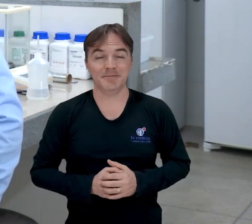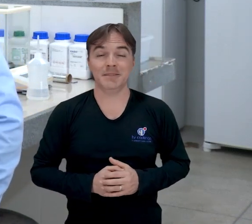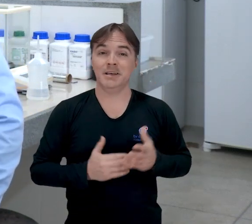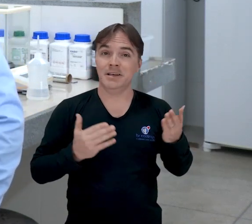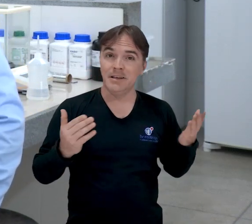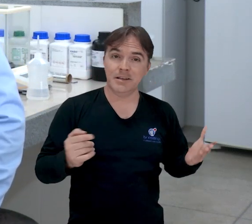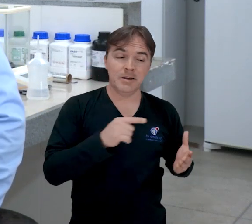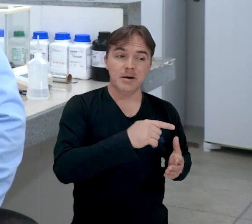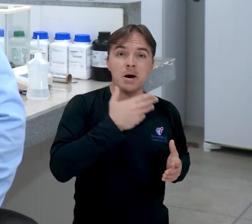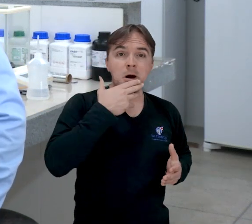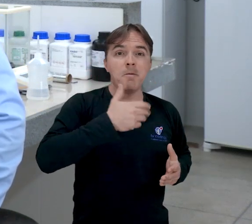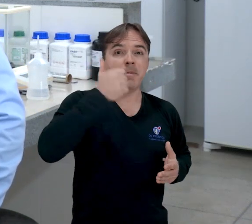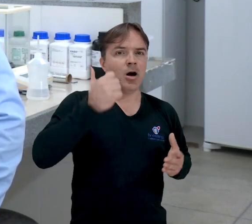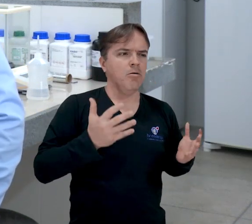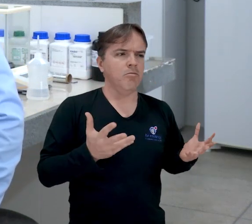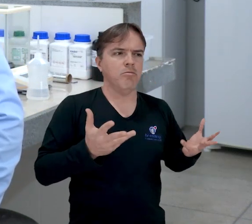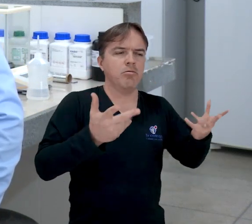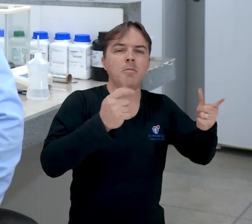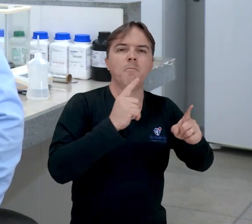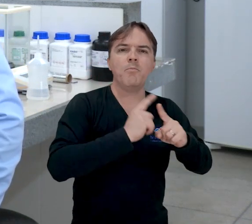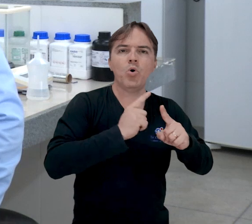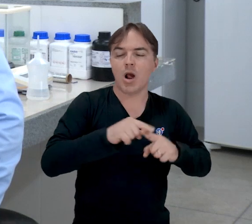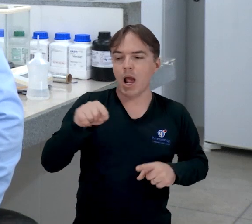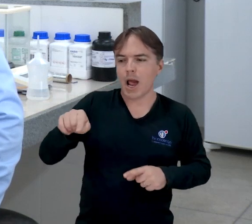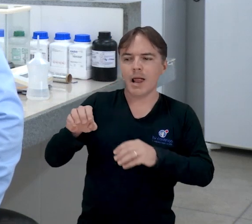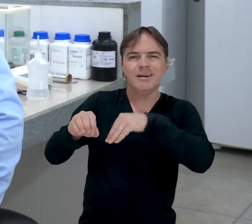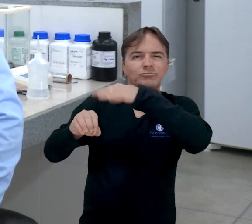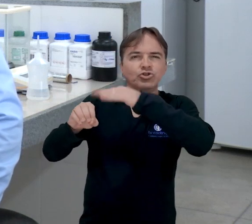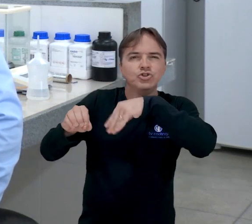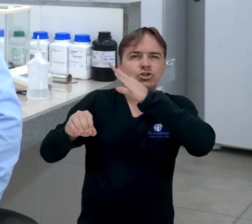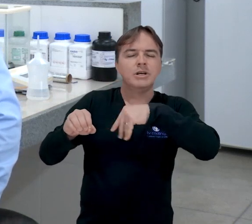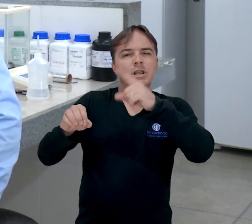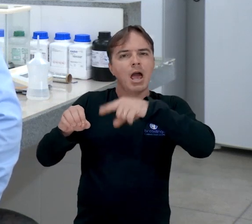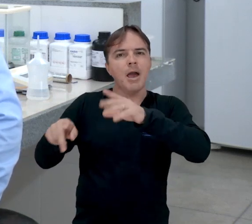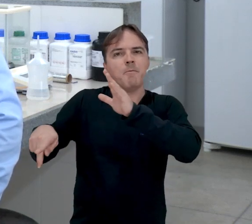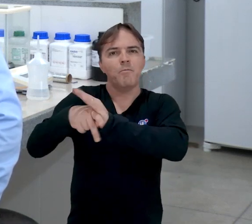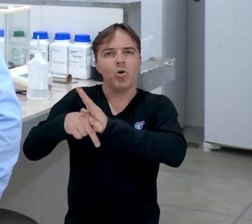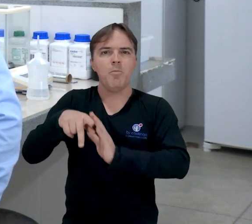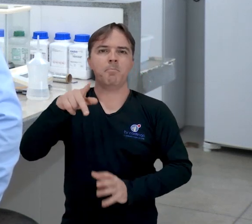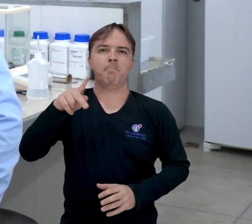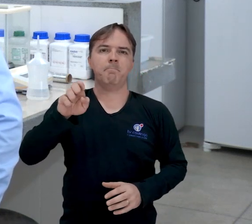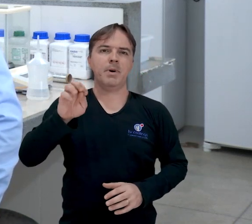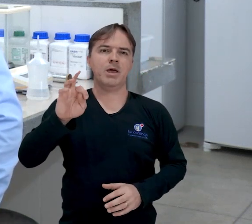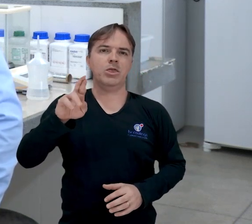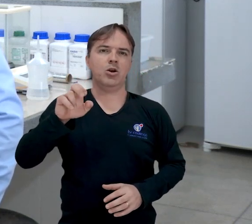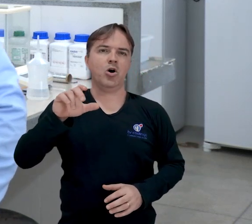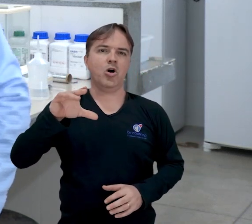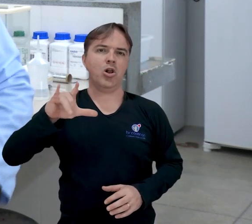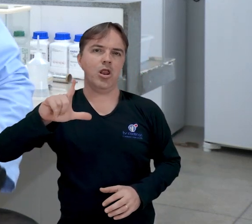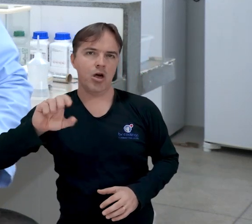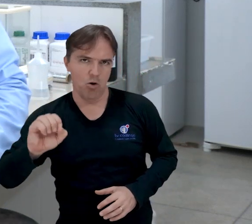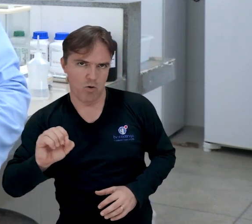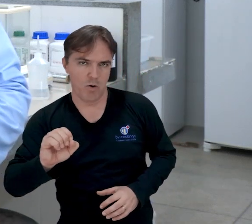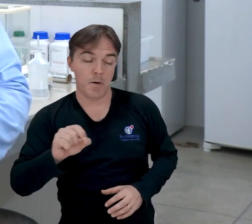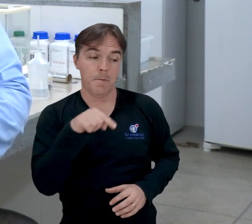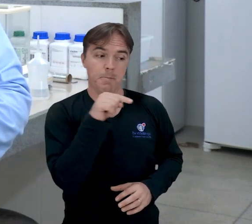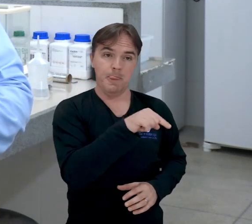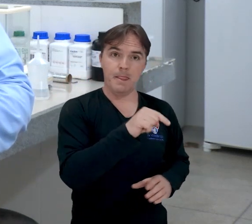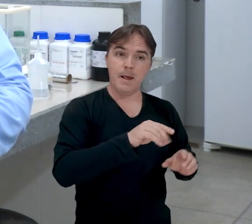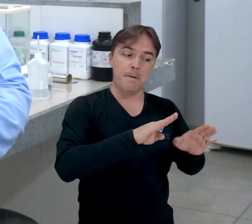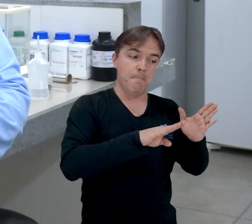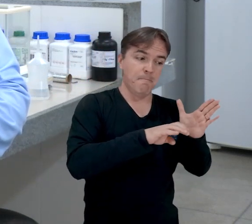É claro que tem elementos derivados de petróleo, como o polímero condutor, como a própria resina, Mas existe um elemento dentro desse processo